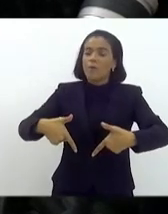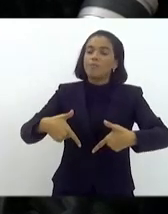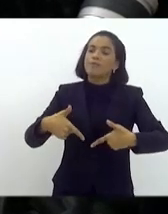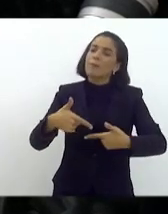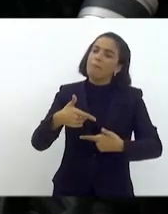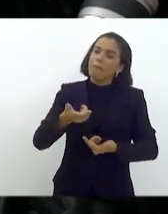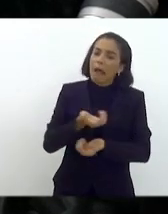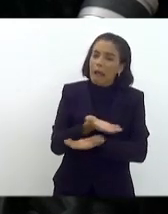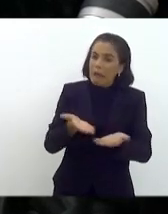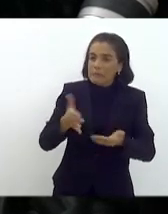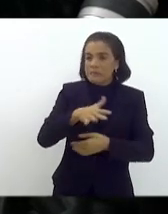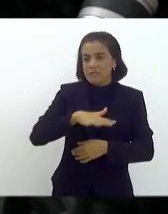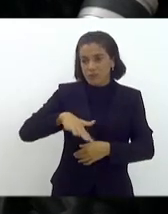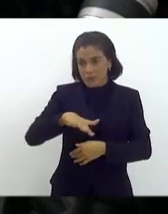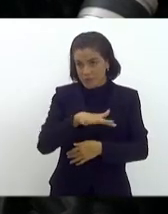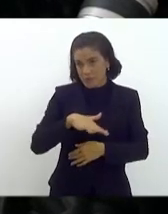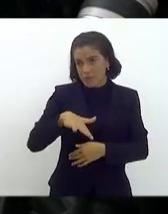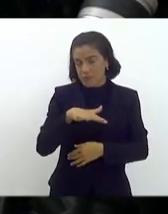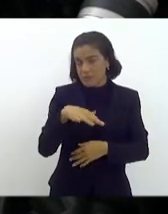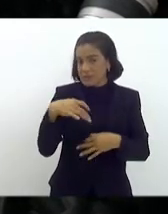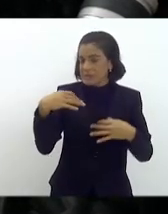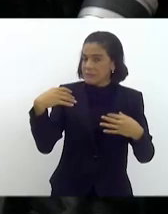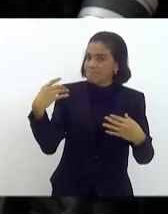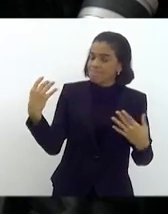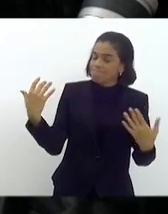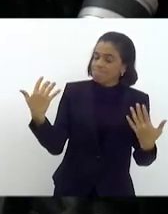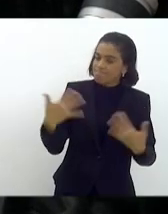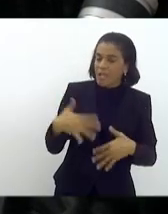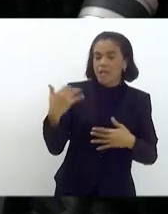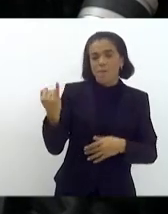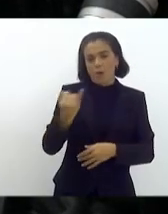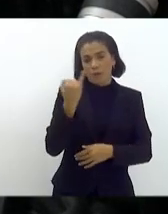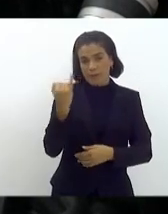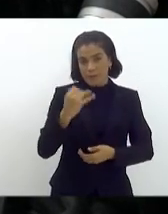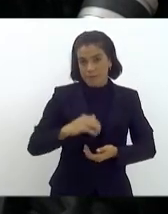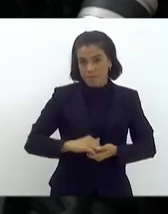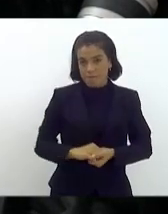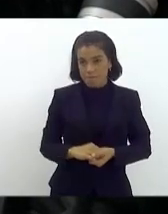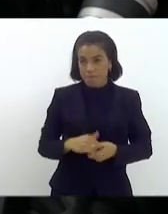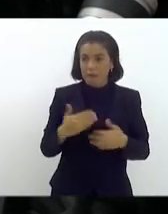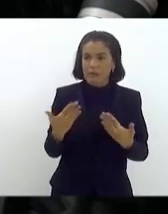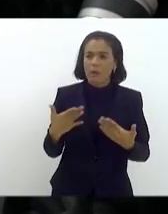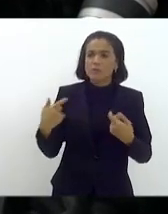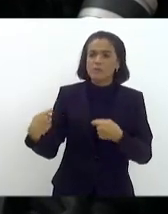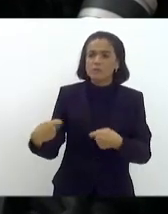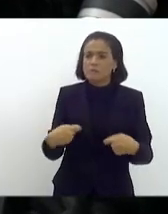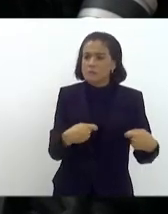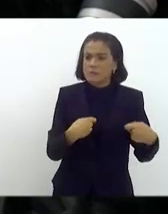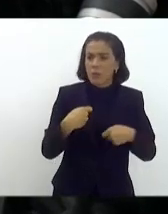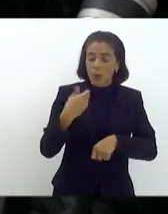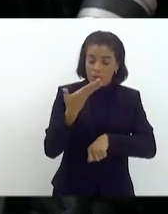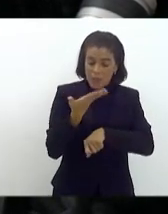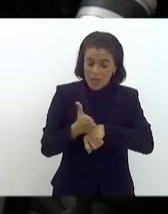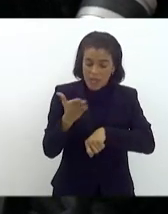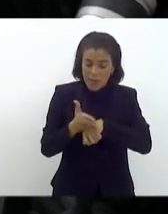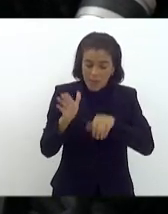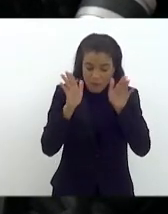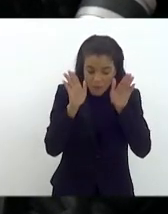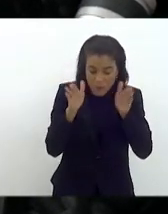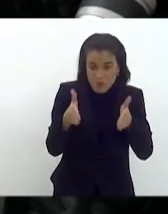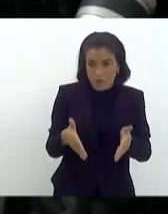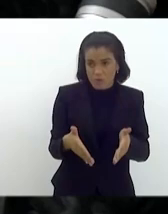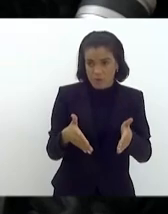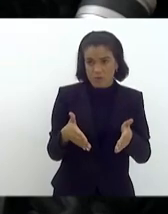a essas questões que são extremamente relevantes então eles teria que ter treinamentos específico para